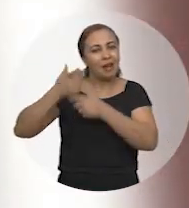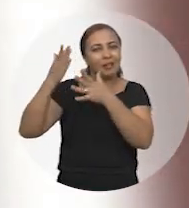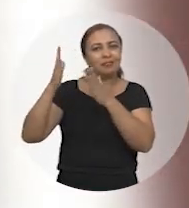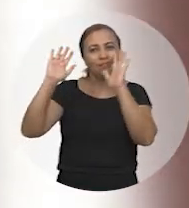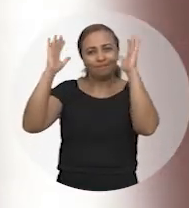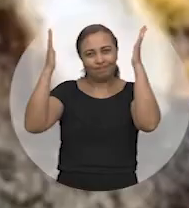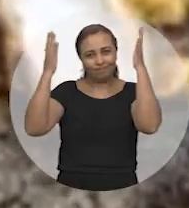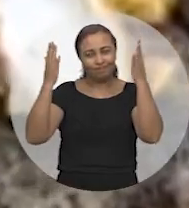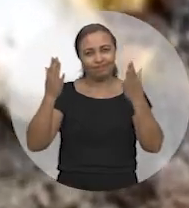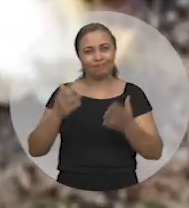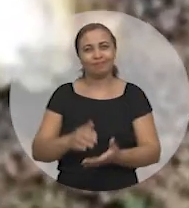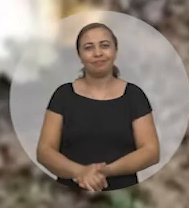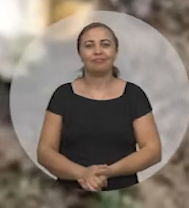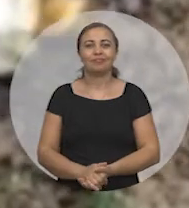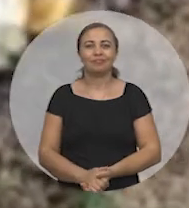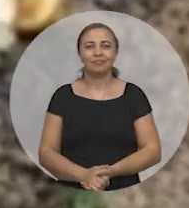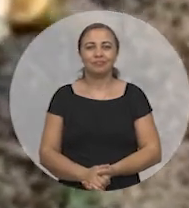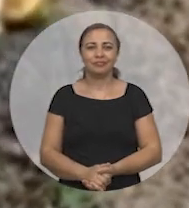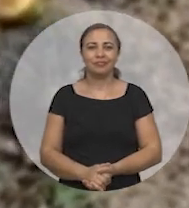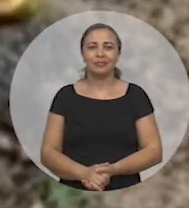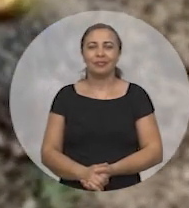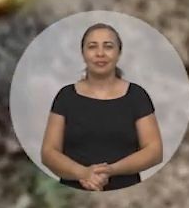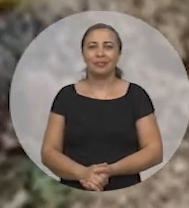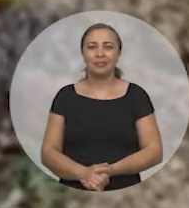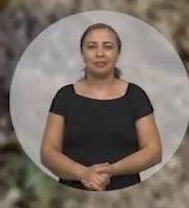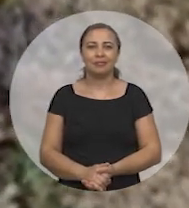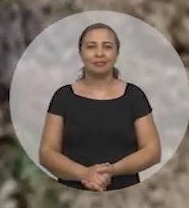ele só temos que comemorar assim ó